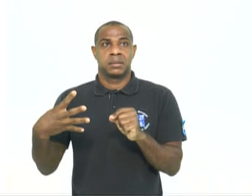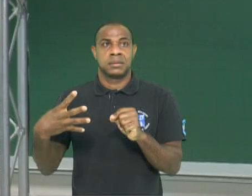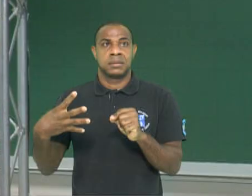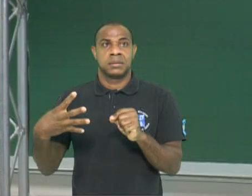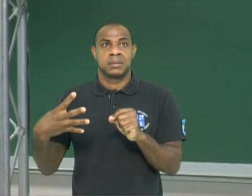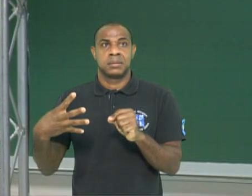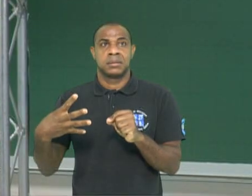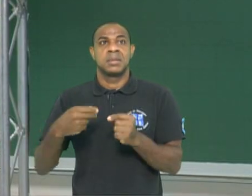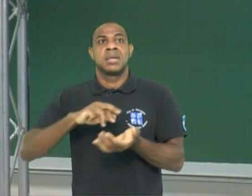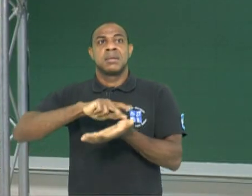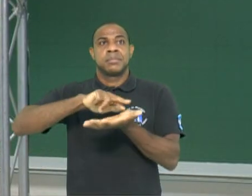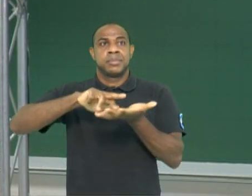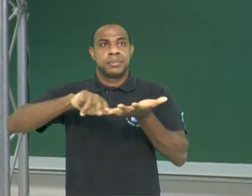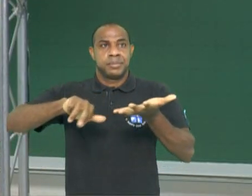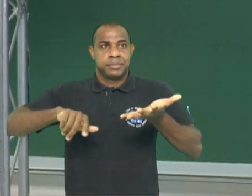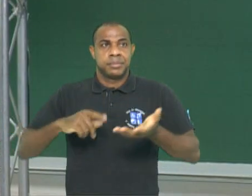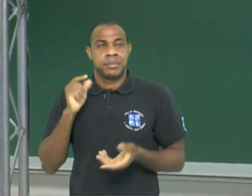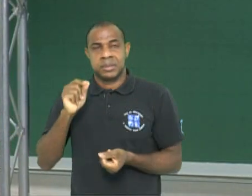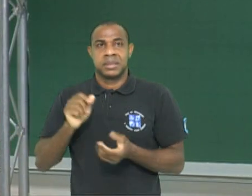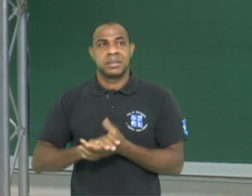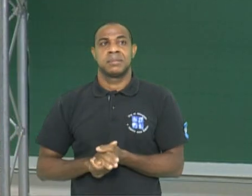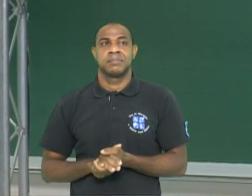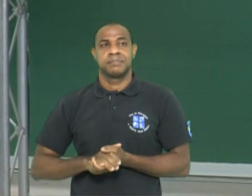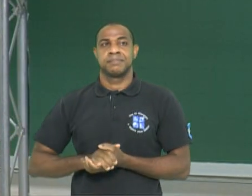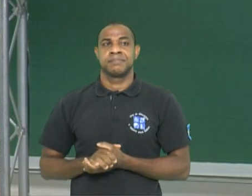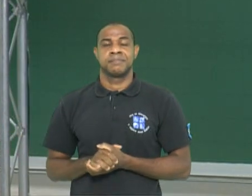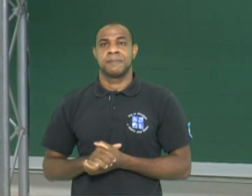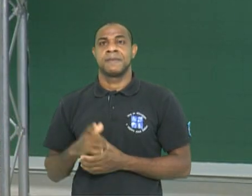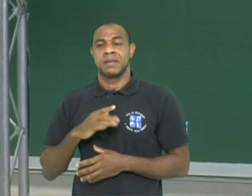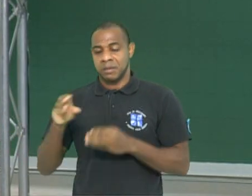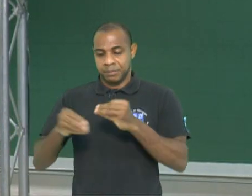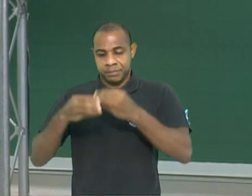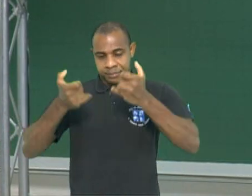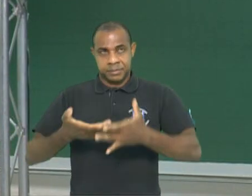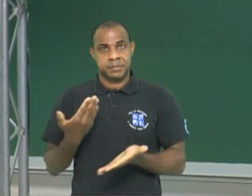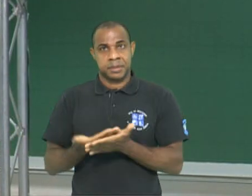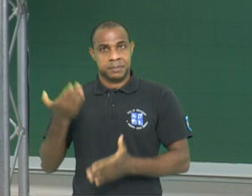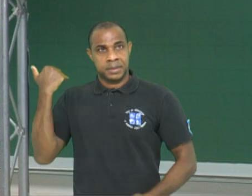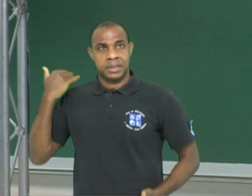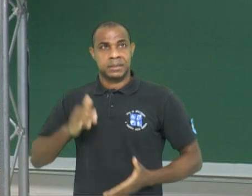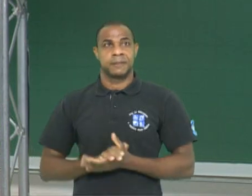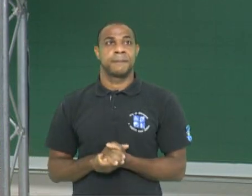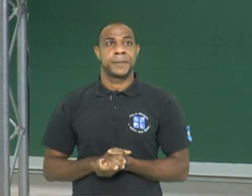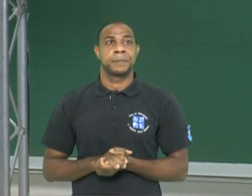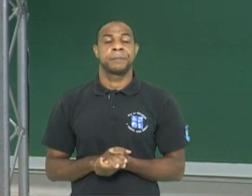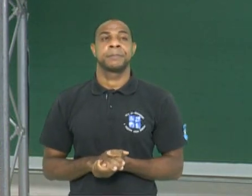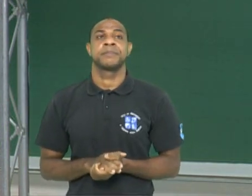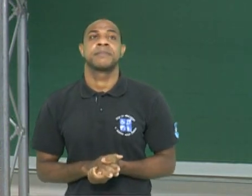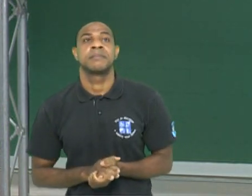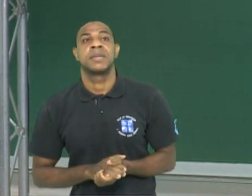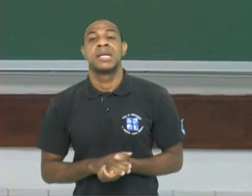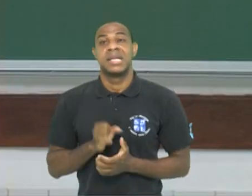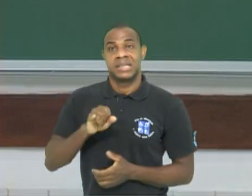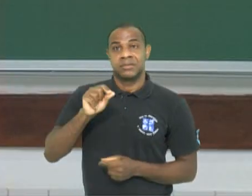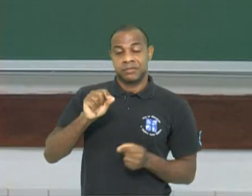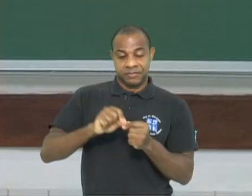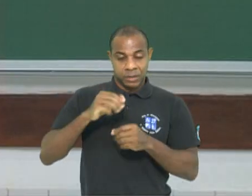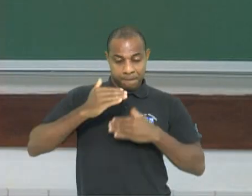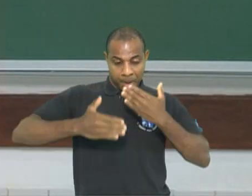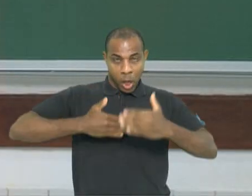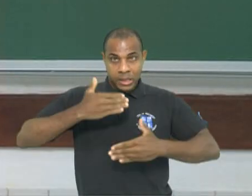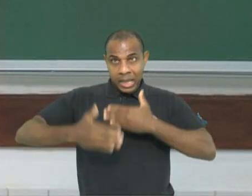hemácias, os leucócitos e as plaquetas, que nós já demos uma comentada na aula anterior. Muito bem, gente. Se você for fazer um